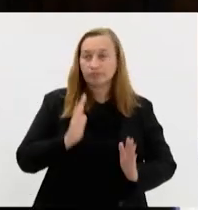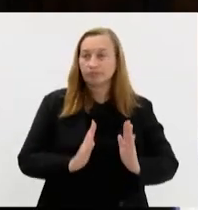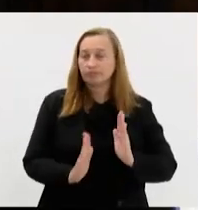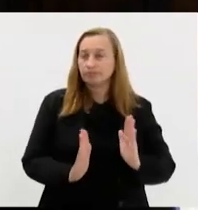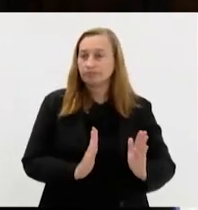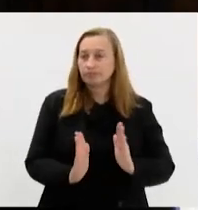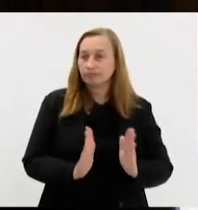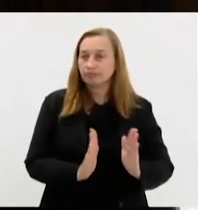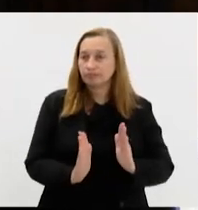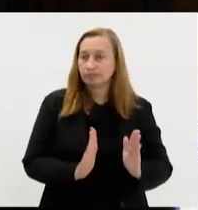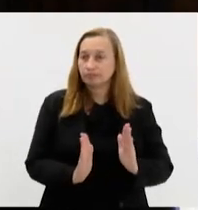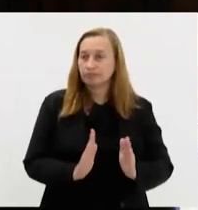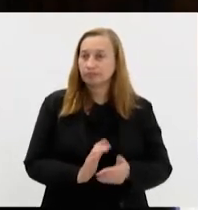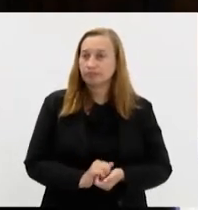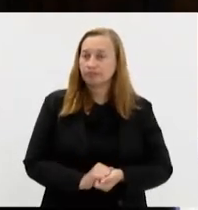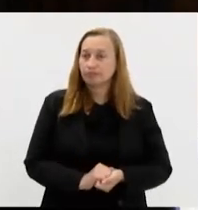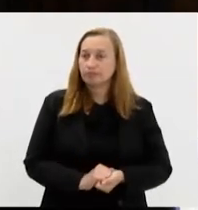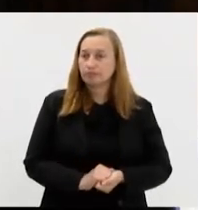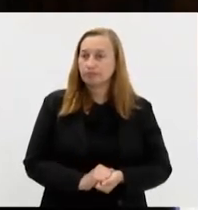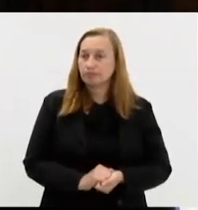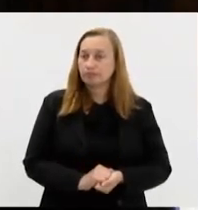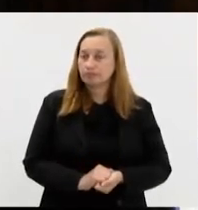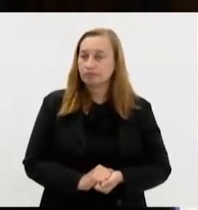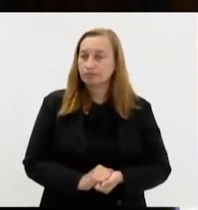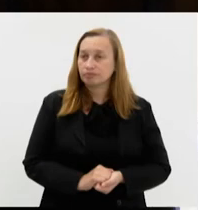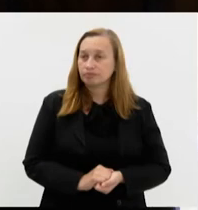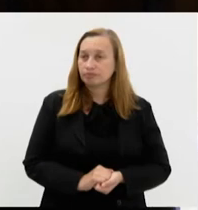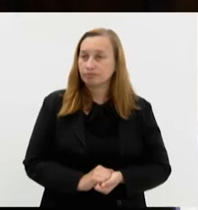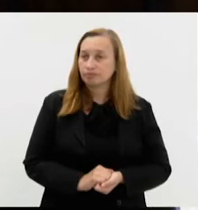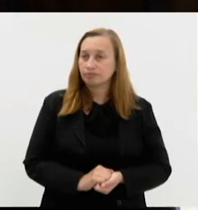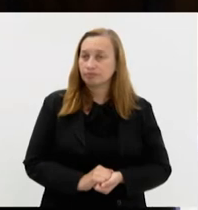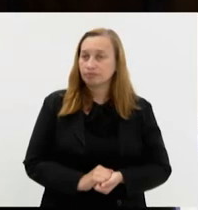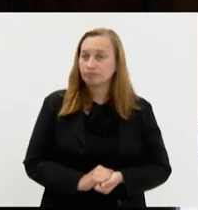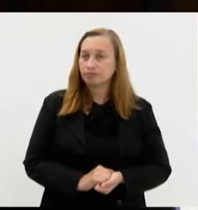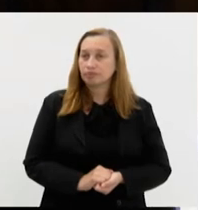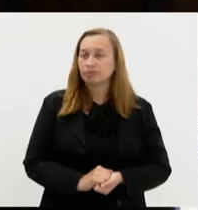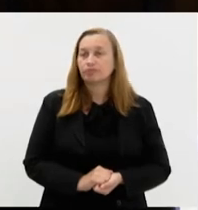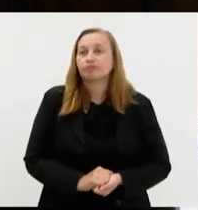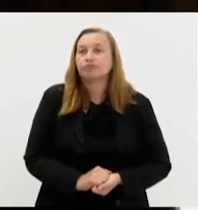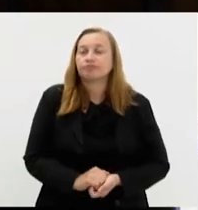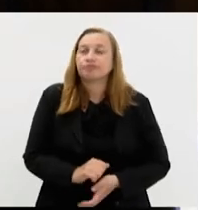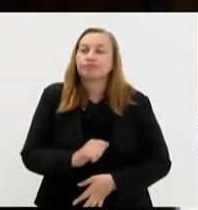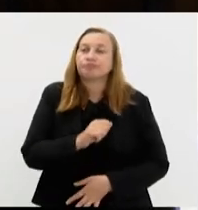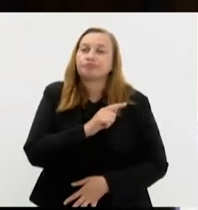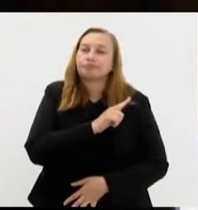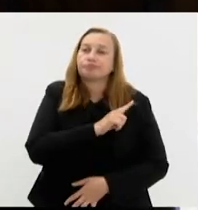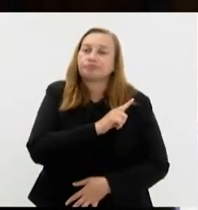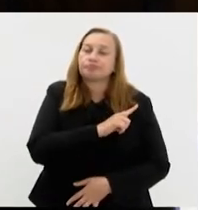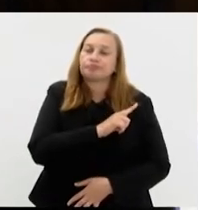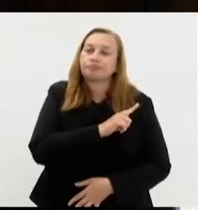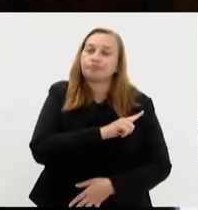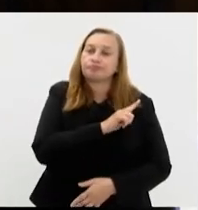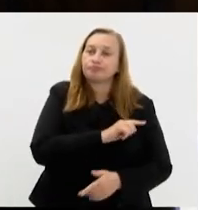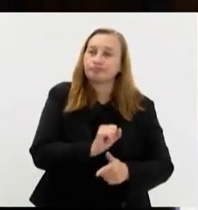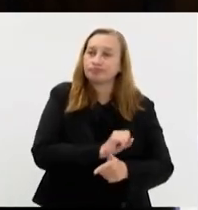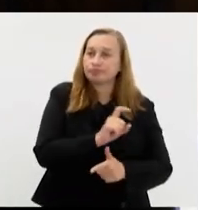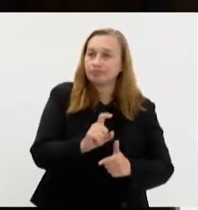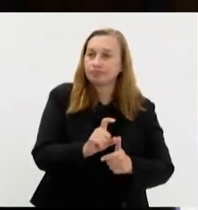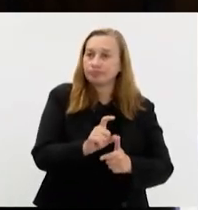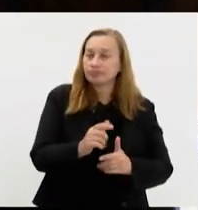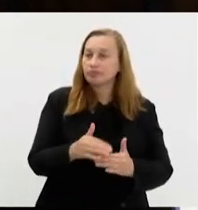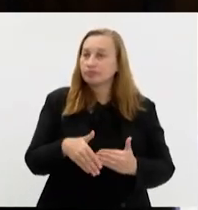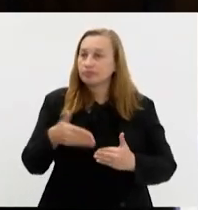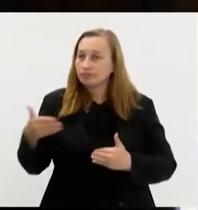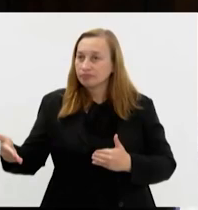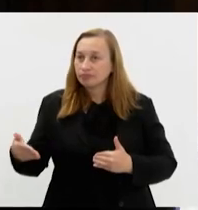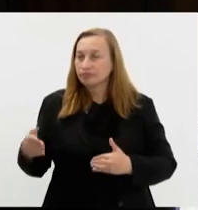da ministra ele é agente público e fora do expediente ele é